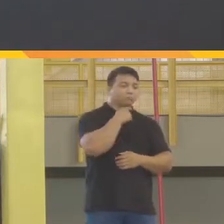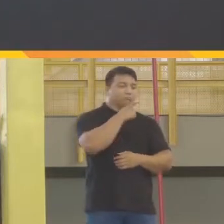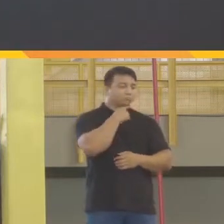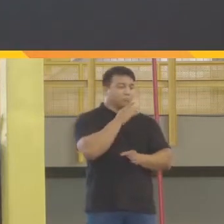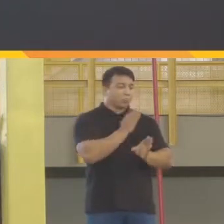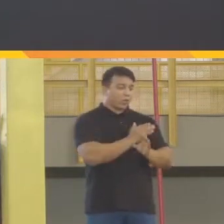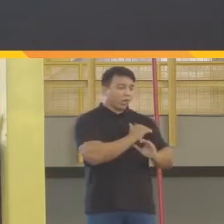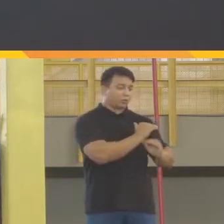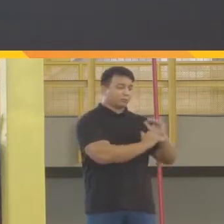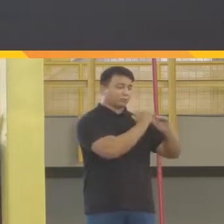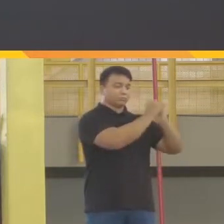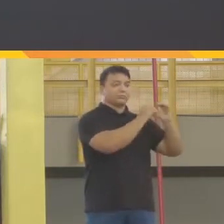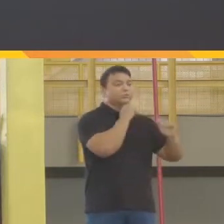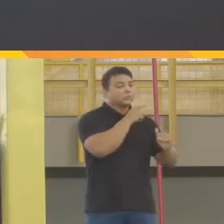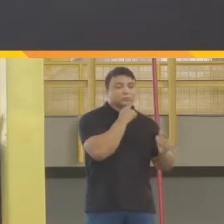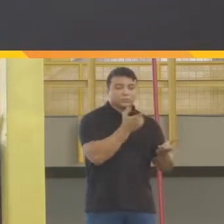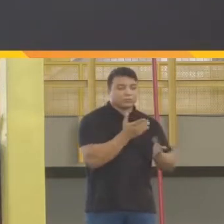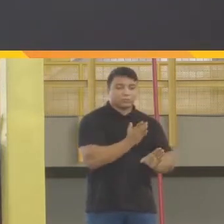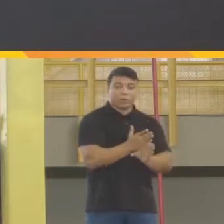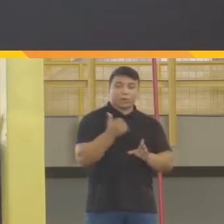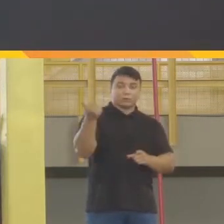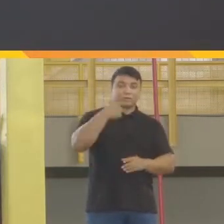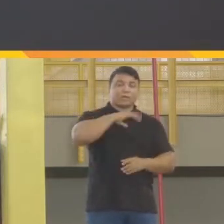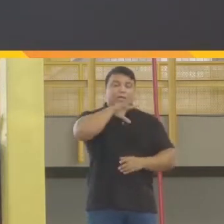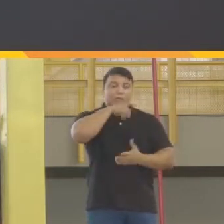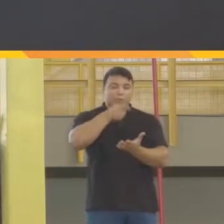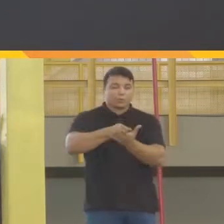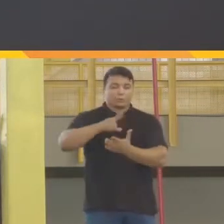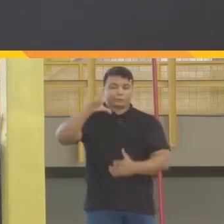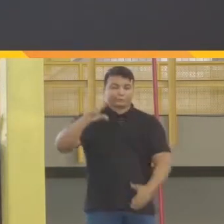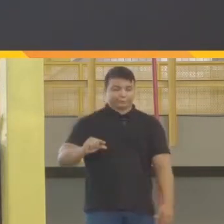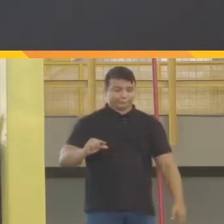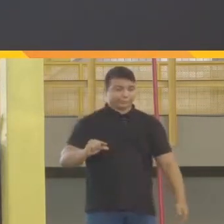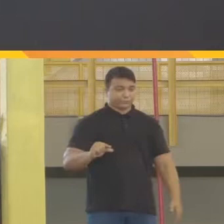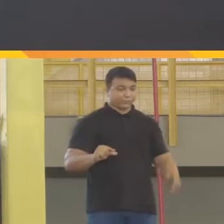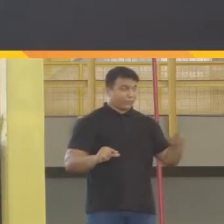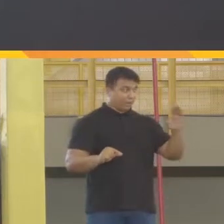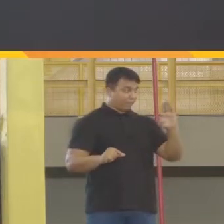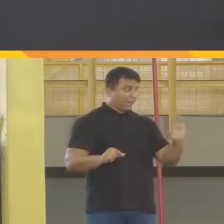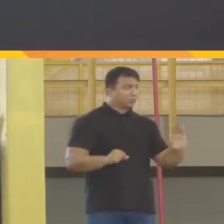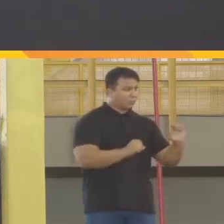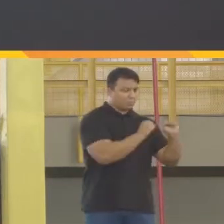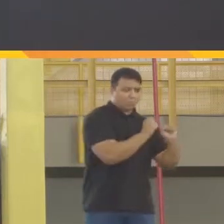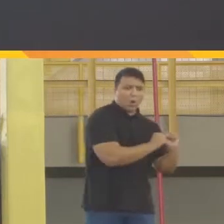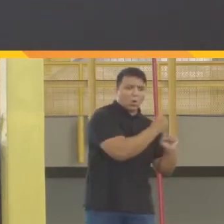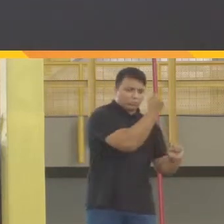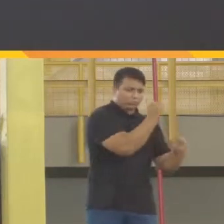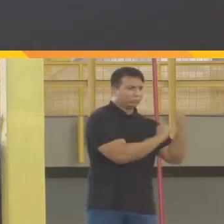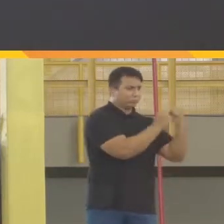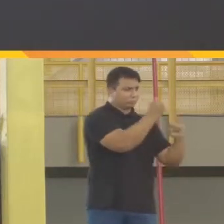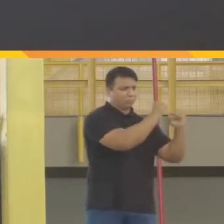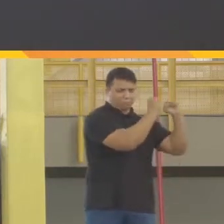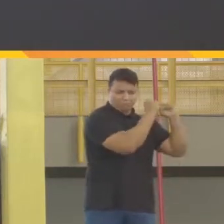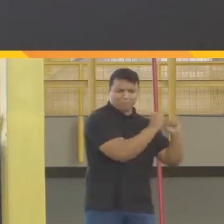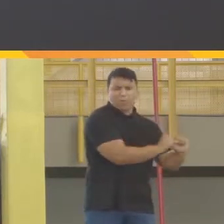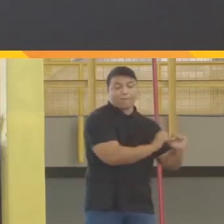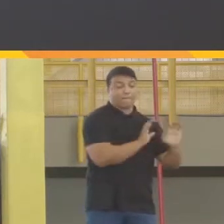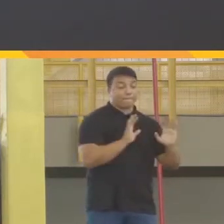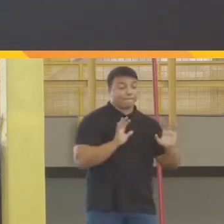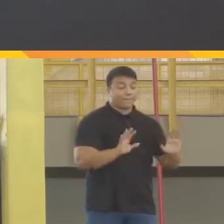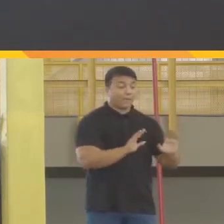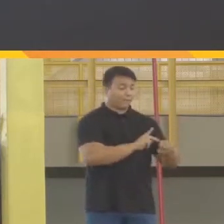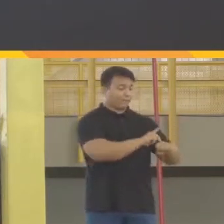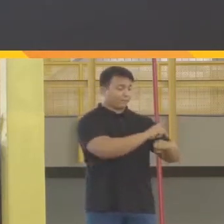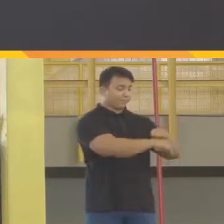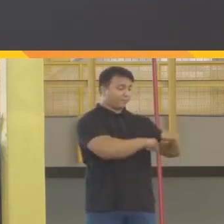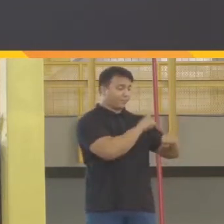nossa se desenvolvesse. E aí, embora o Brasil pudesse botar as suas indústrias, nós continuamos um